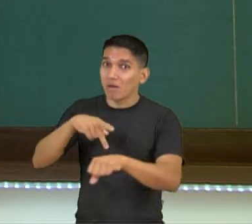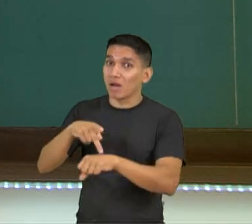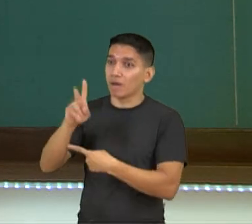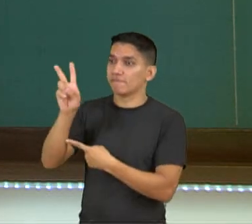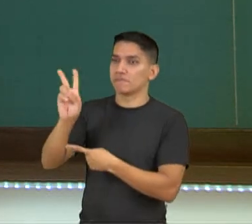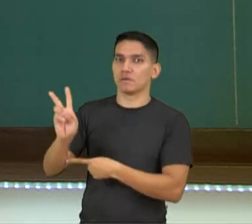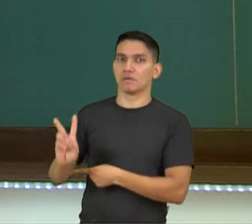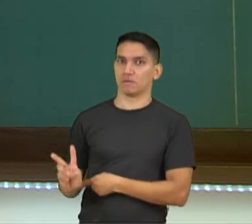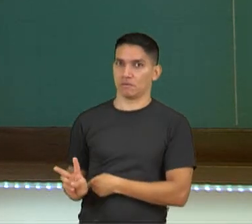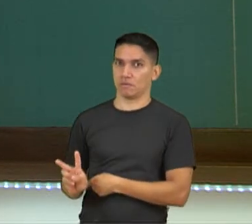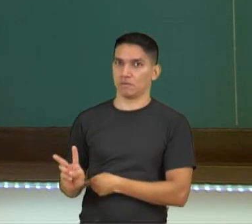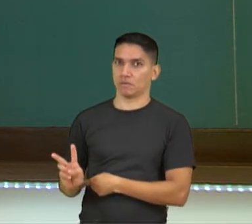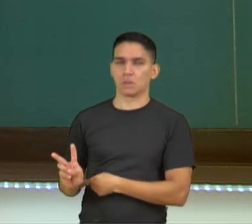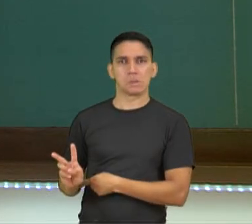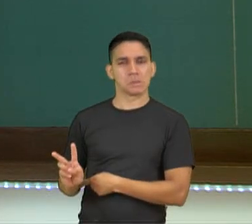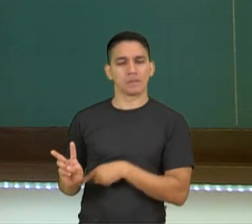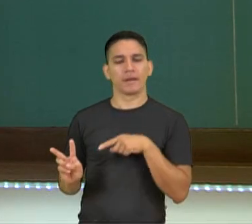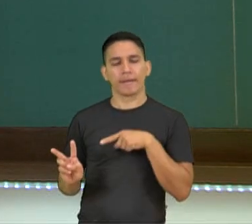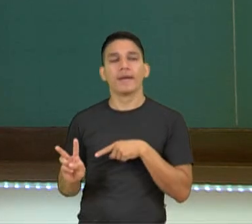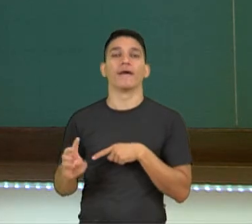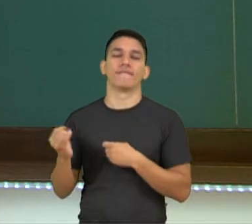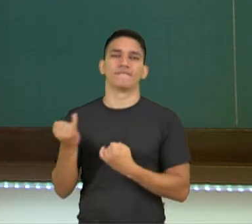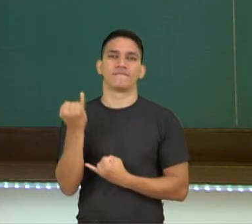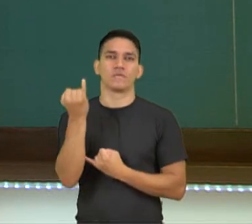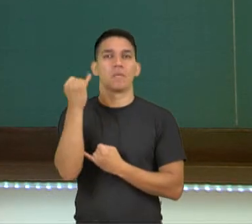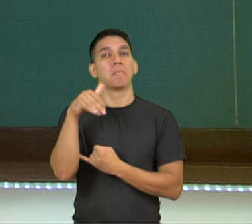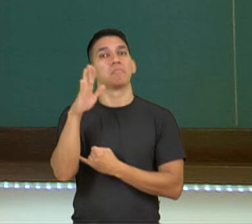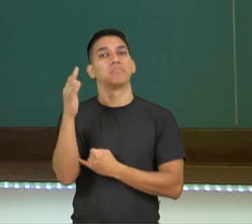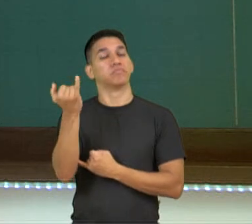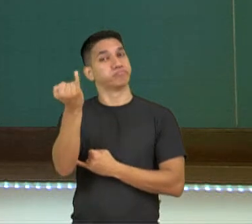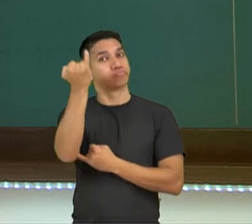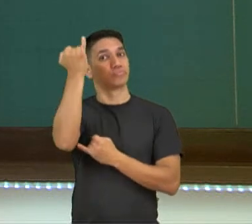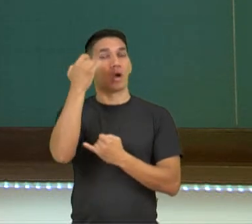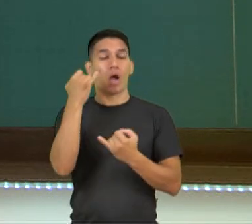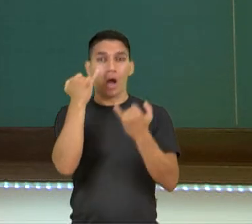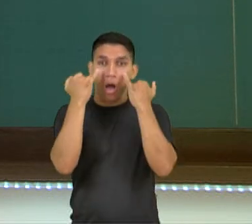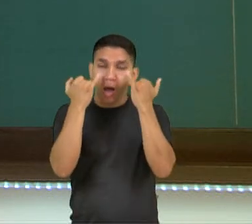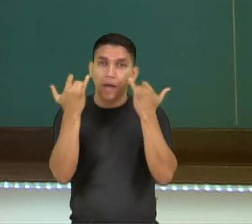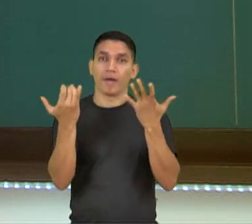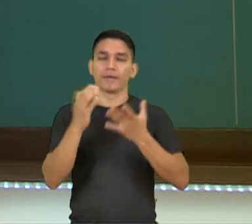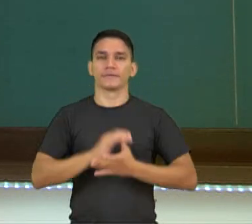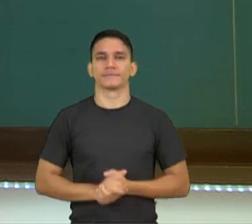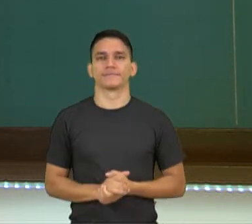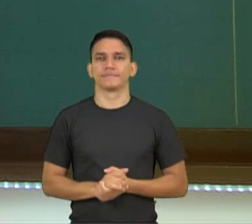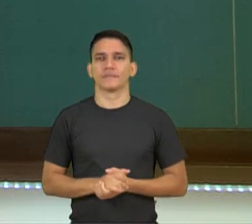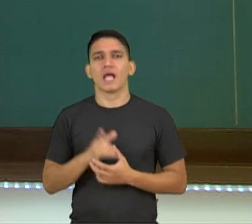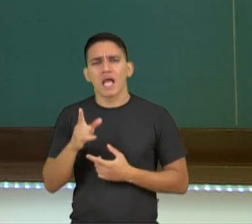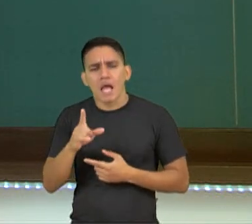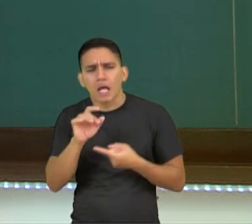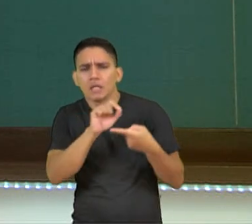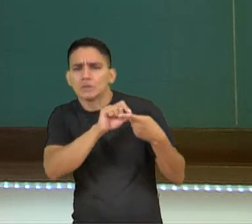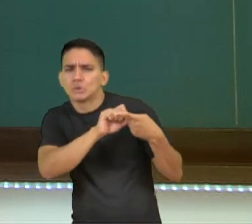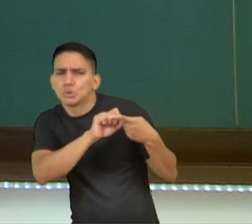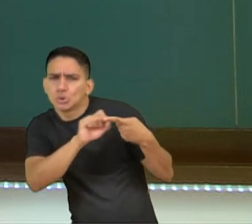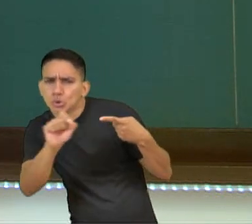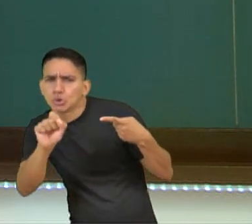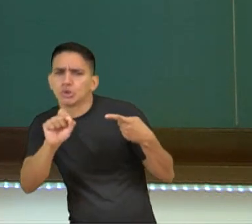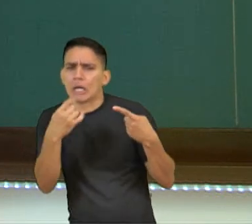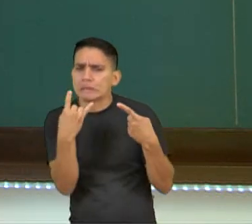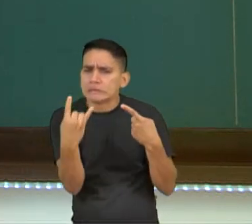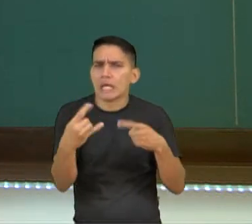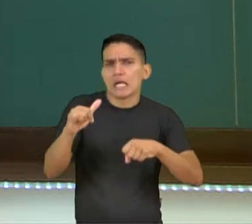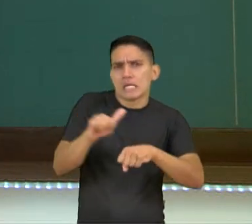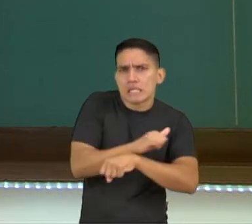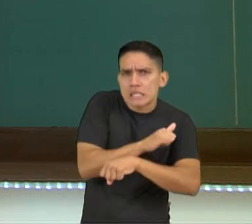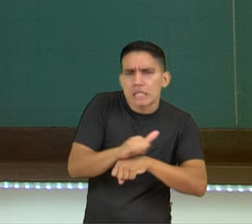são as informações mais importantes. Então, fazer, sublinhar, anotar são estratégias de leitura